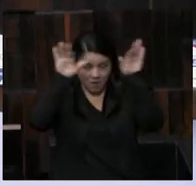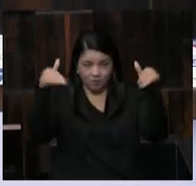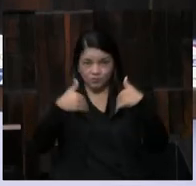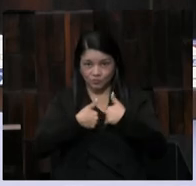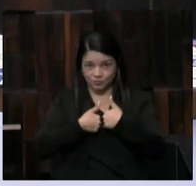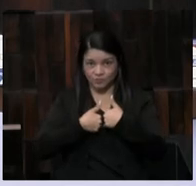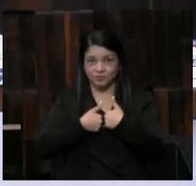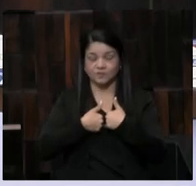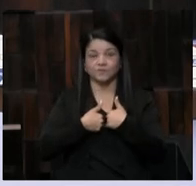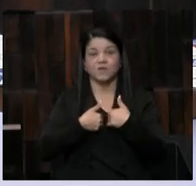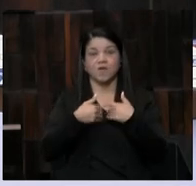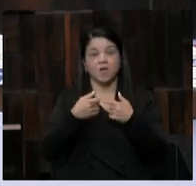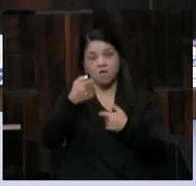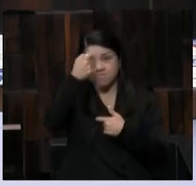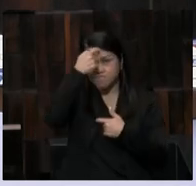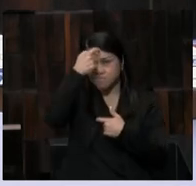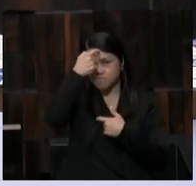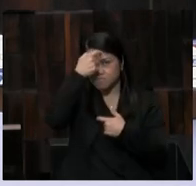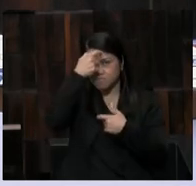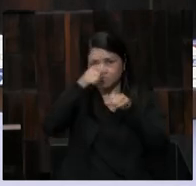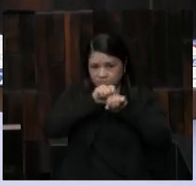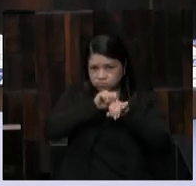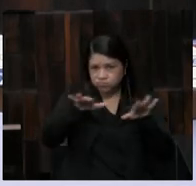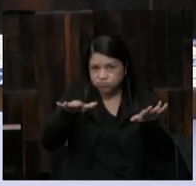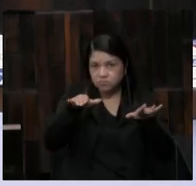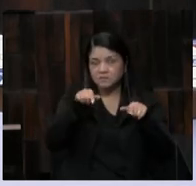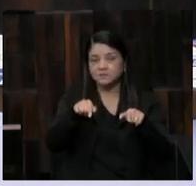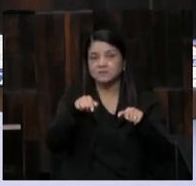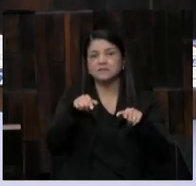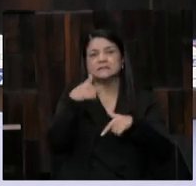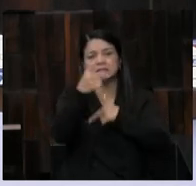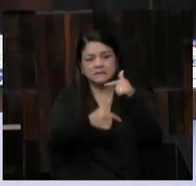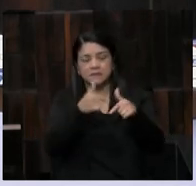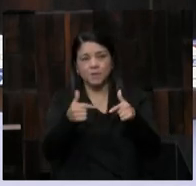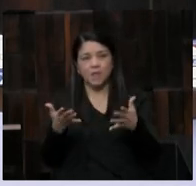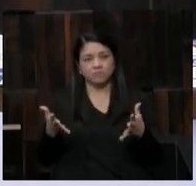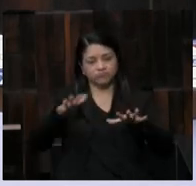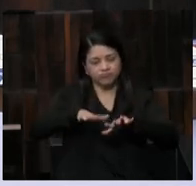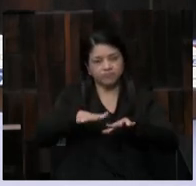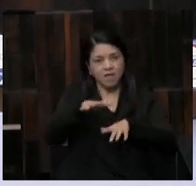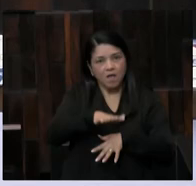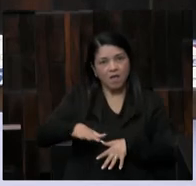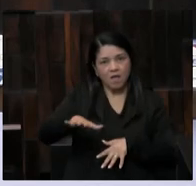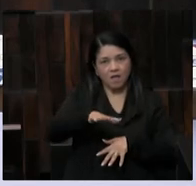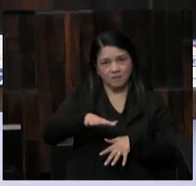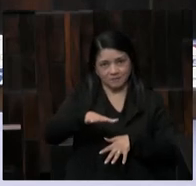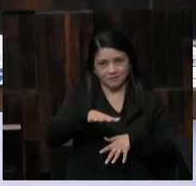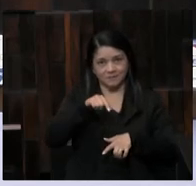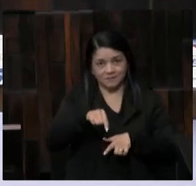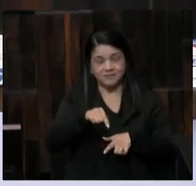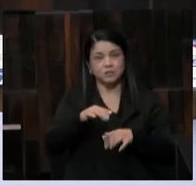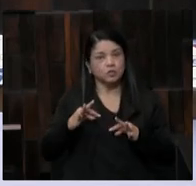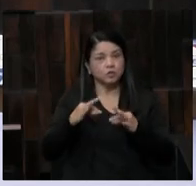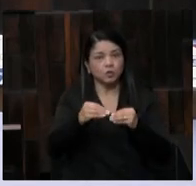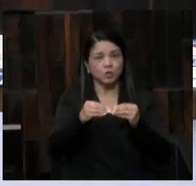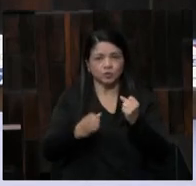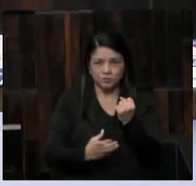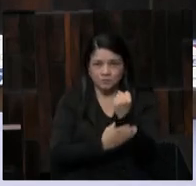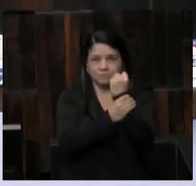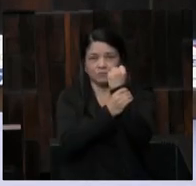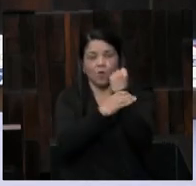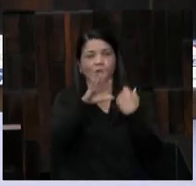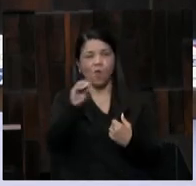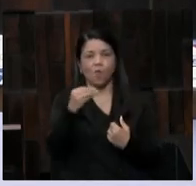aumentar a conscientização, podemos trabalhar para criar ambientes mais inclusivos e garantir que todos tenham